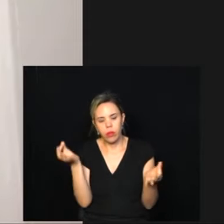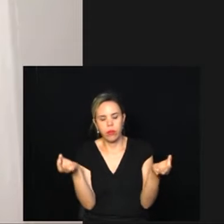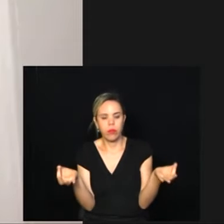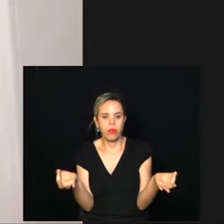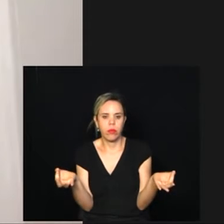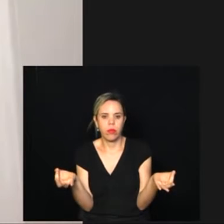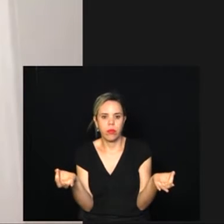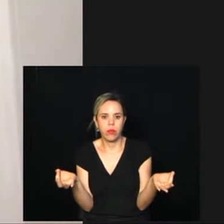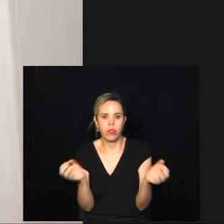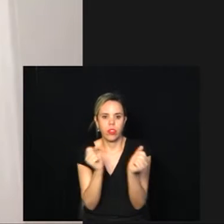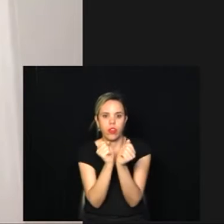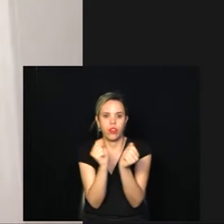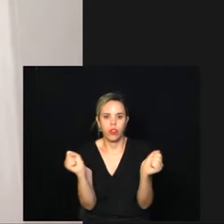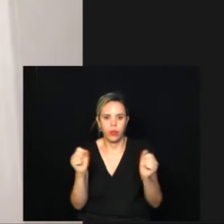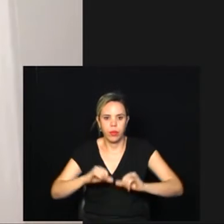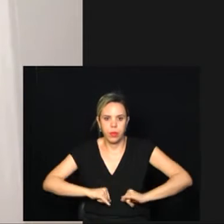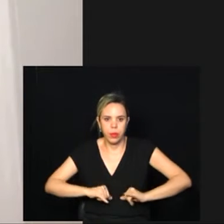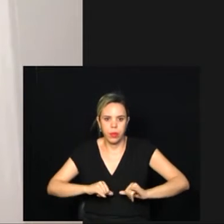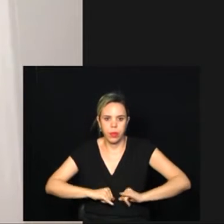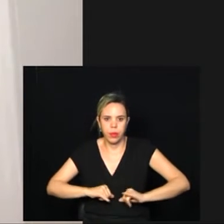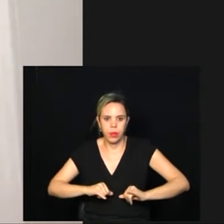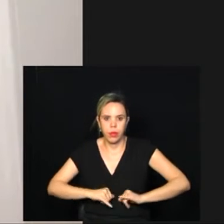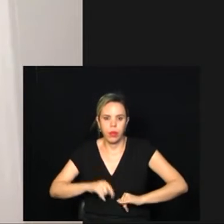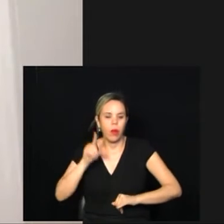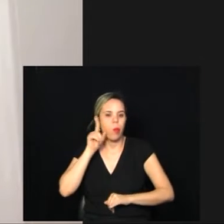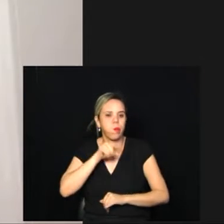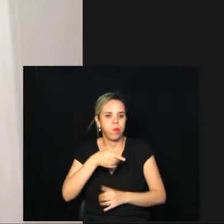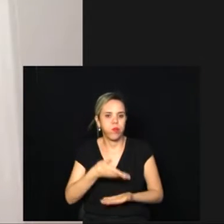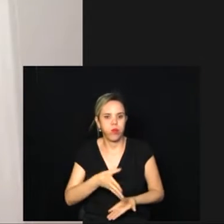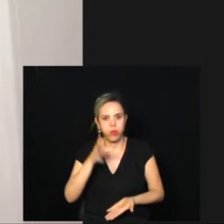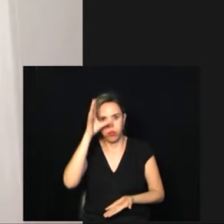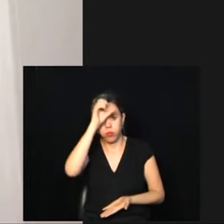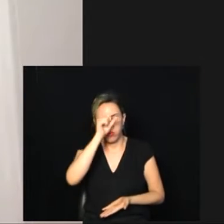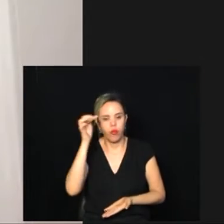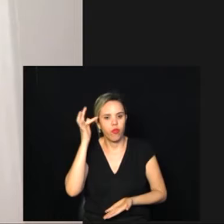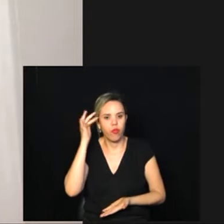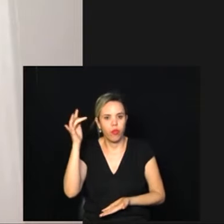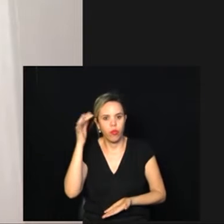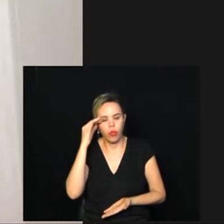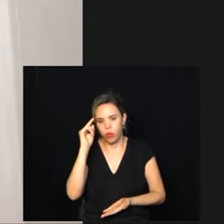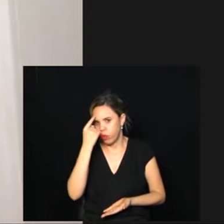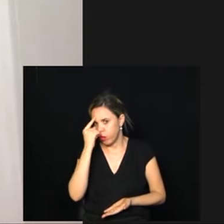gente se libertar dos sofrimentos. E aqui nos Estados Unidos eu aprendi uma filosofia